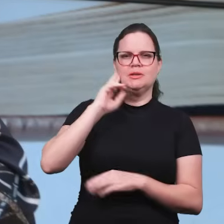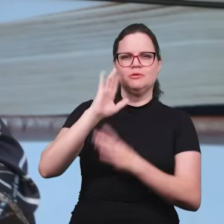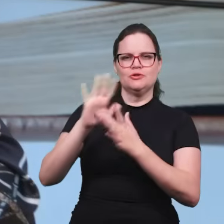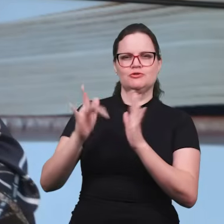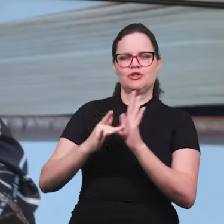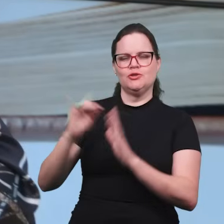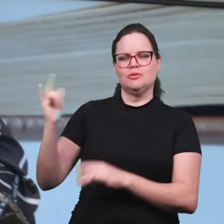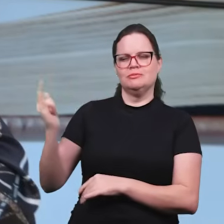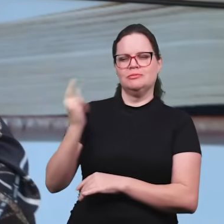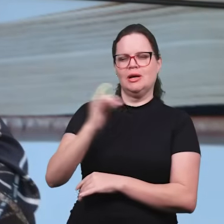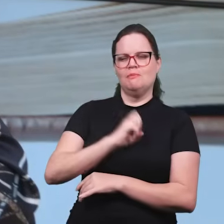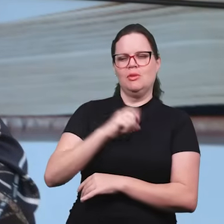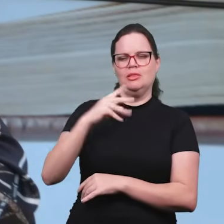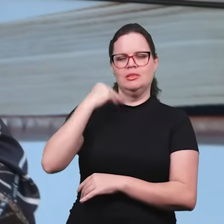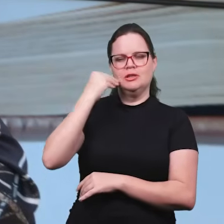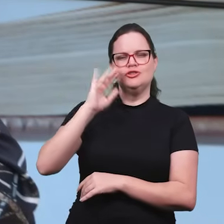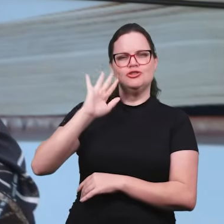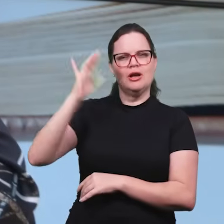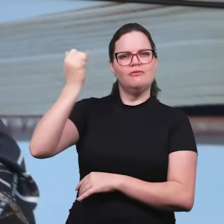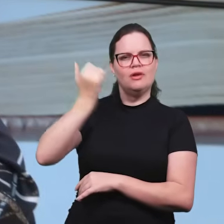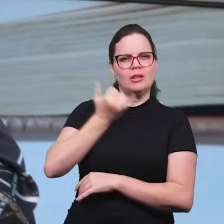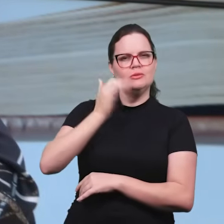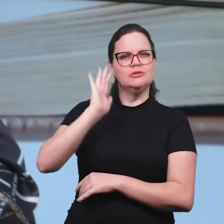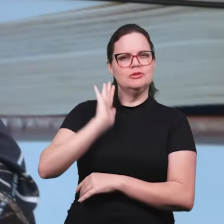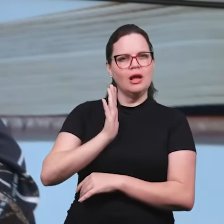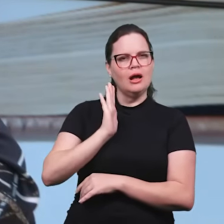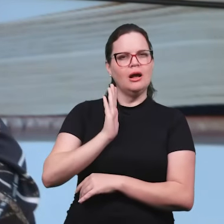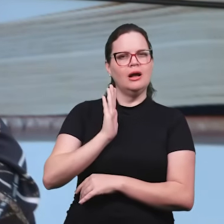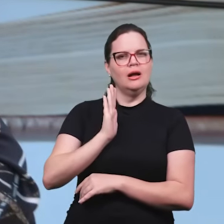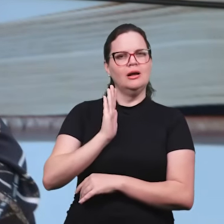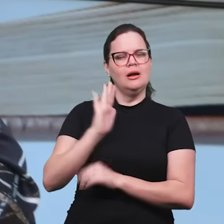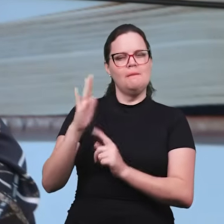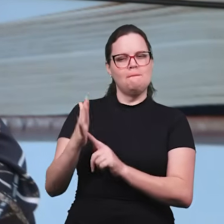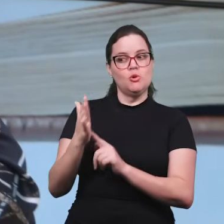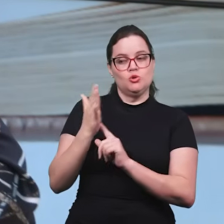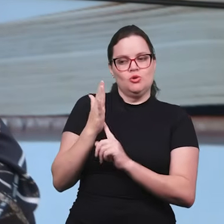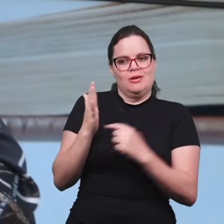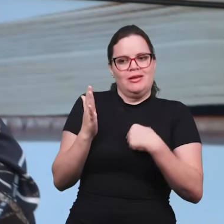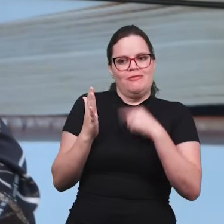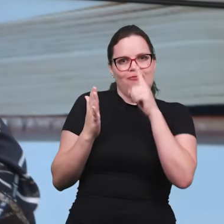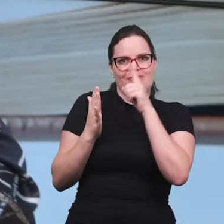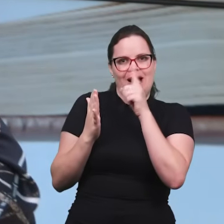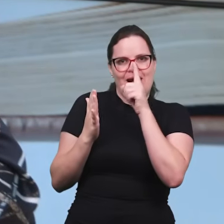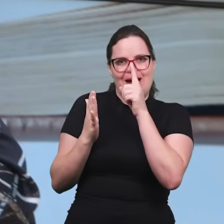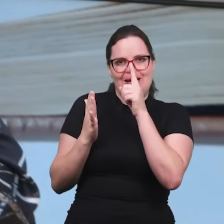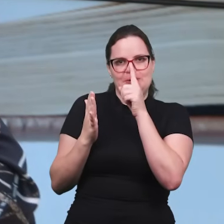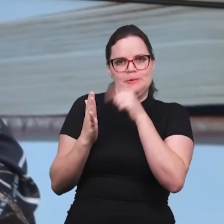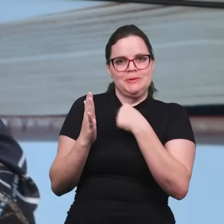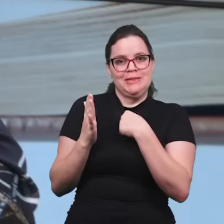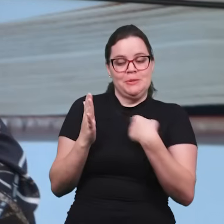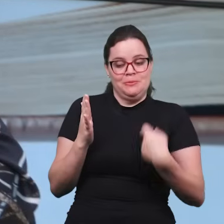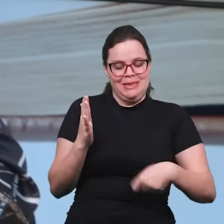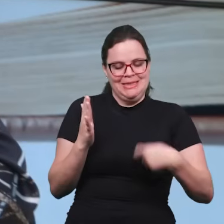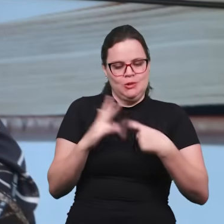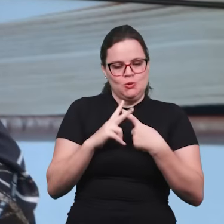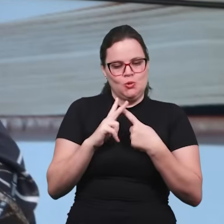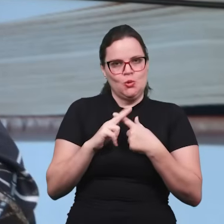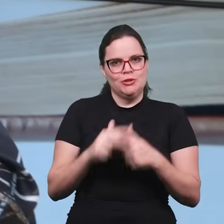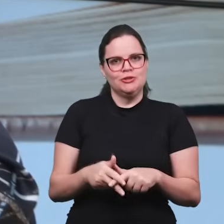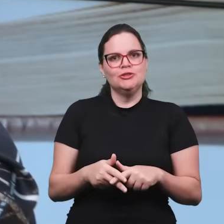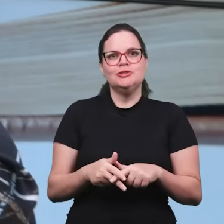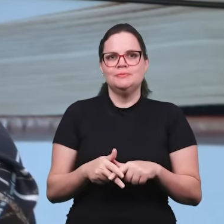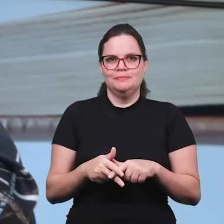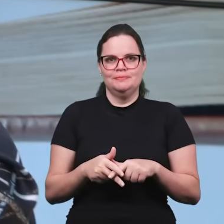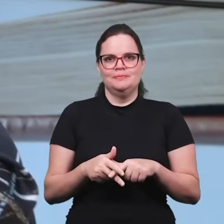água viva. Ele já falou conosco e fez um apontamento de onde está a nossa necessidade, onde está